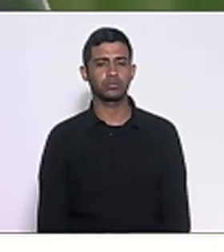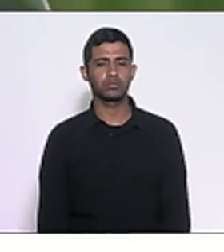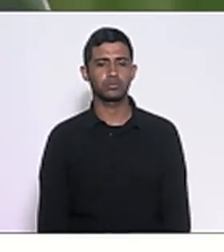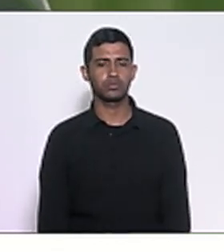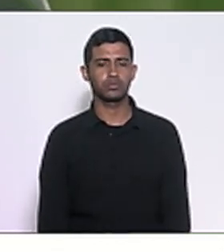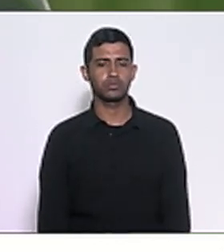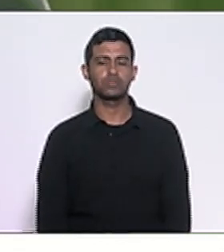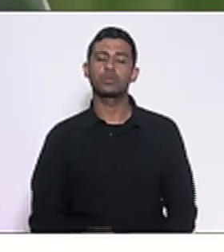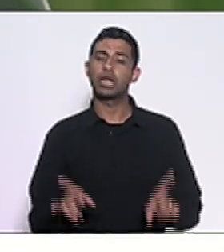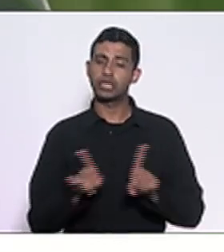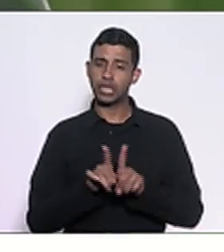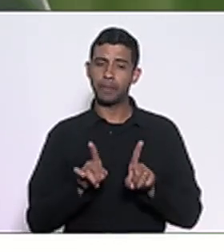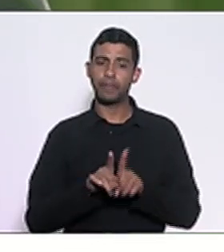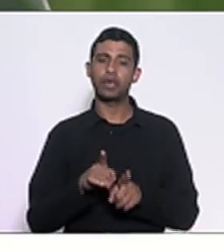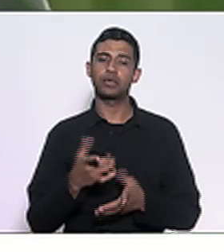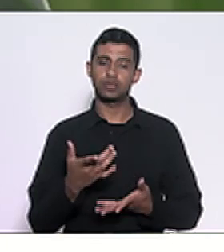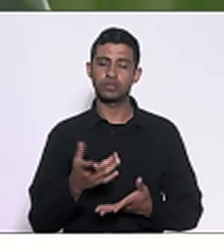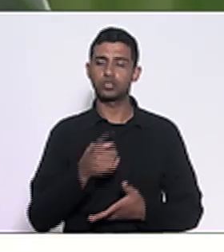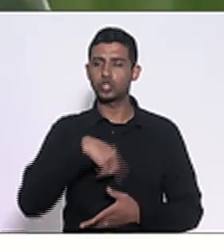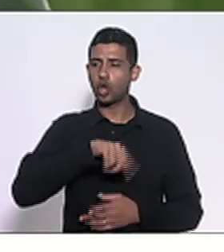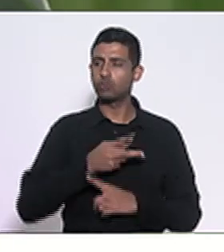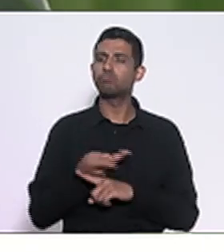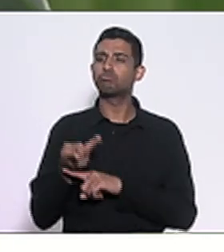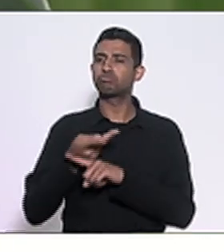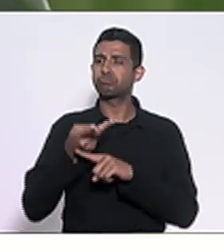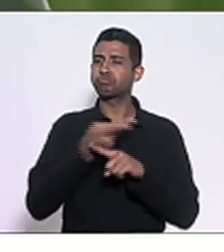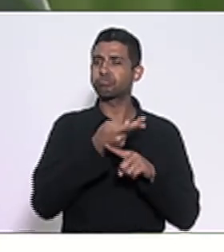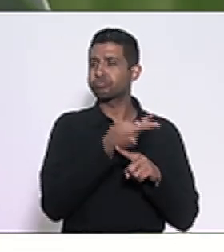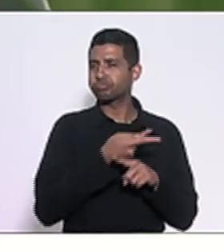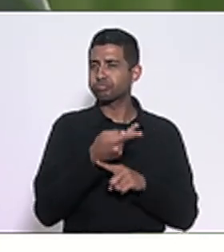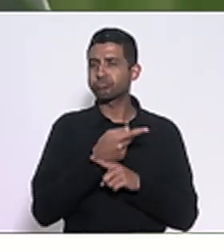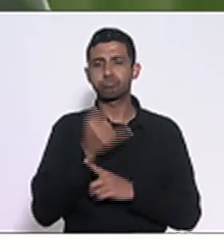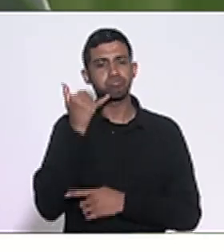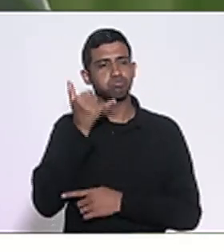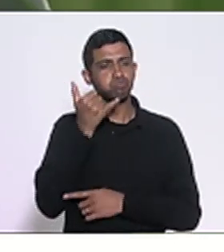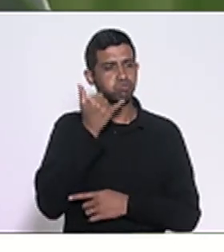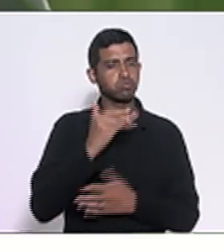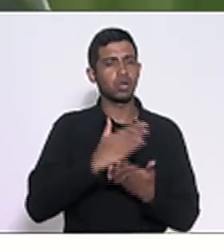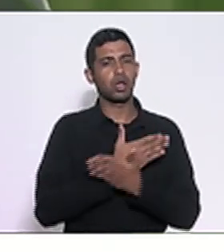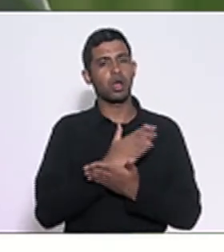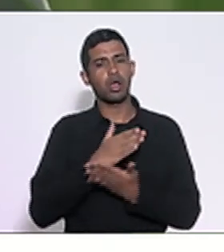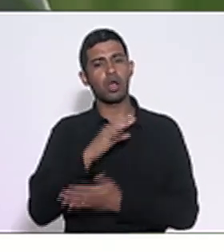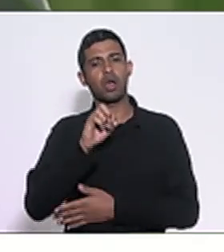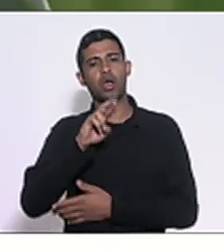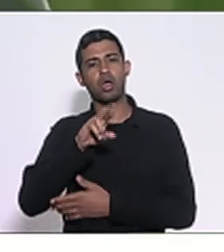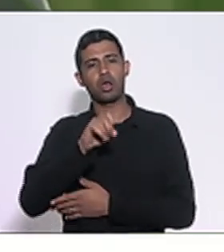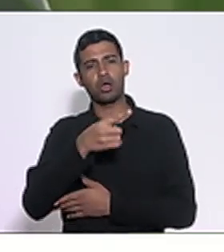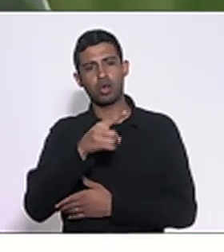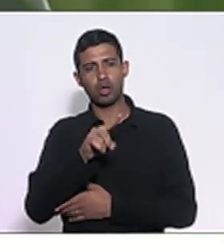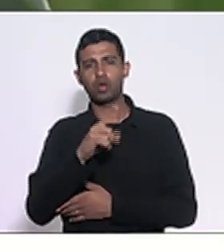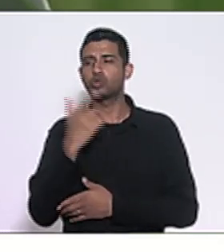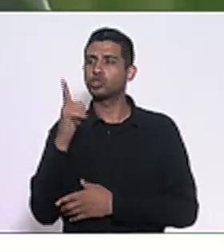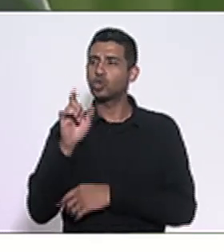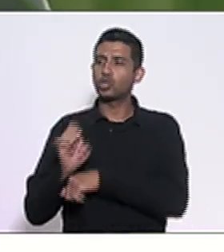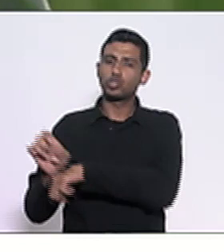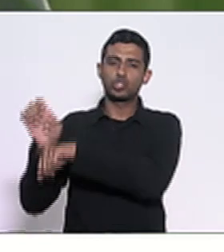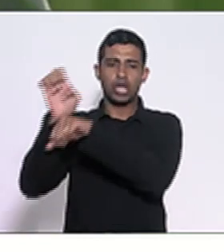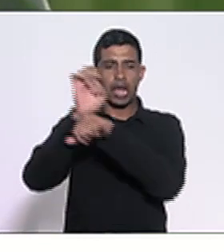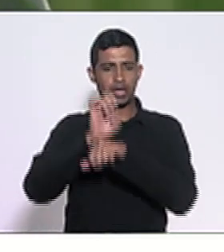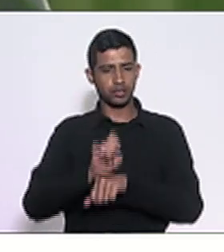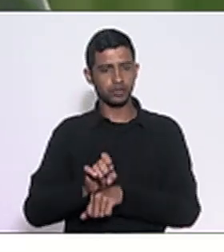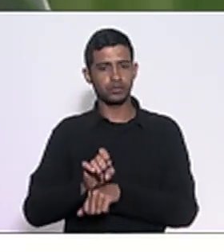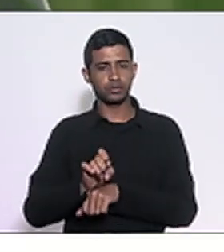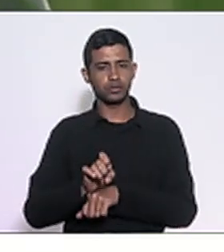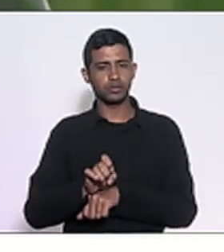Também temos buscado contatos com os órgãos irmãos, co-irmãos, as outras PRODs de outros estados, através